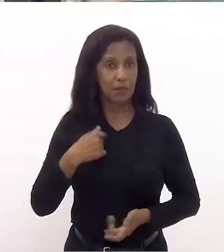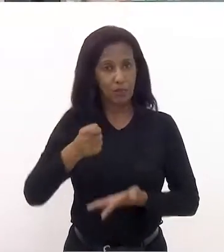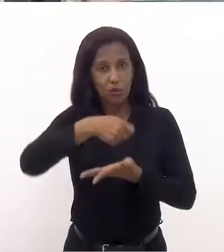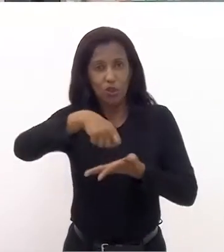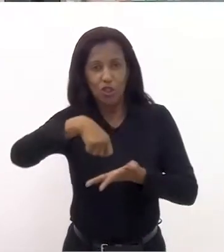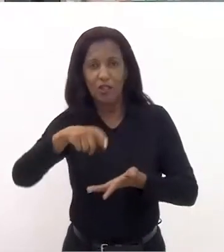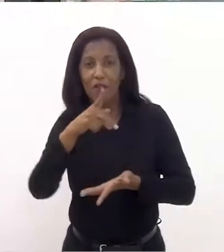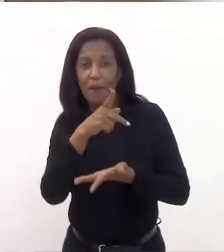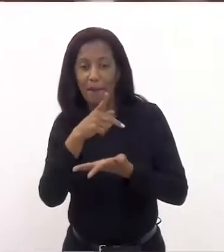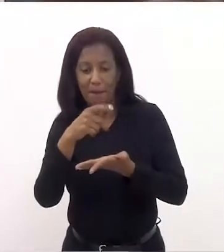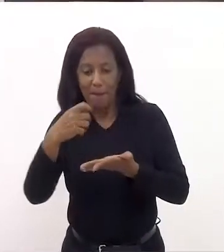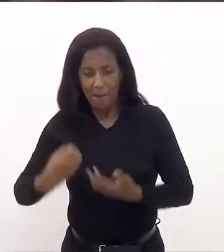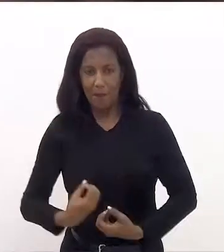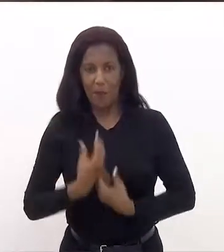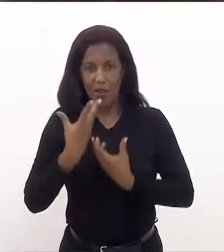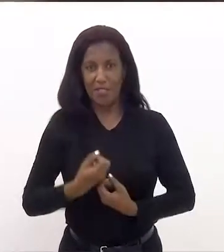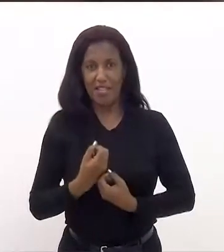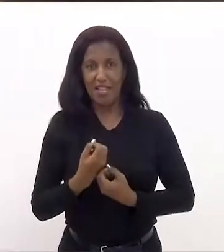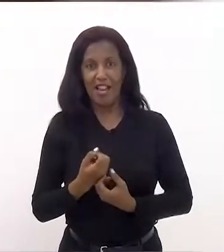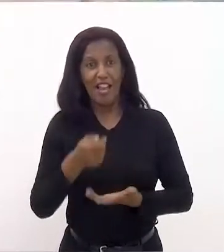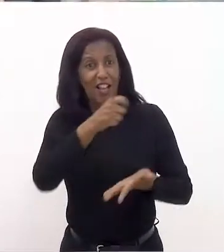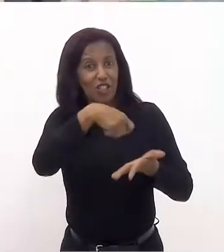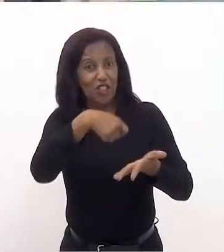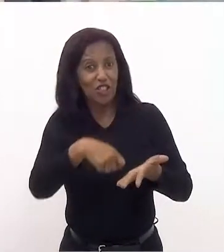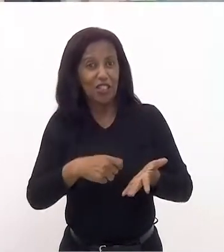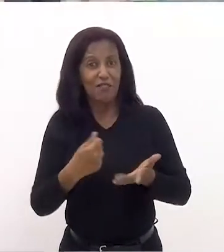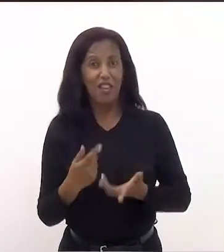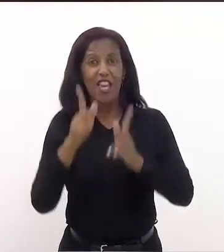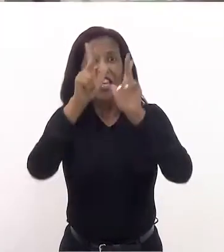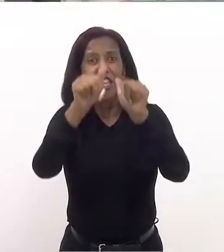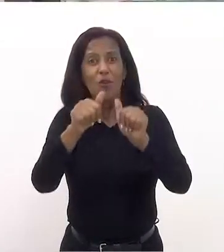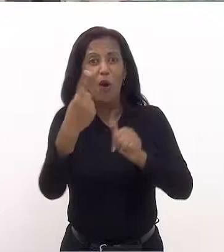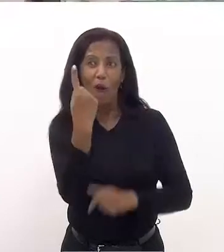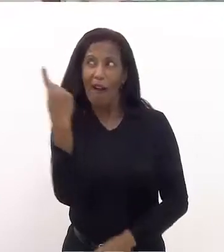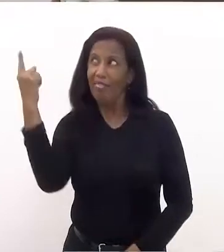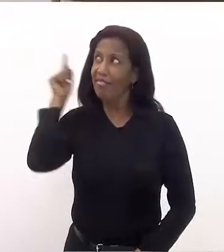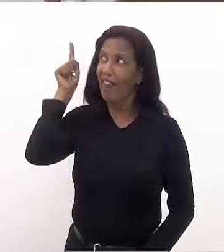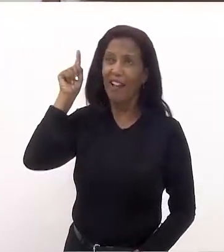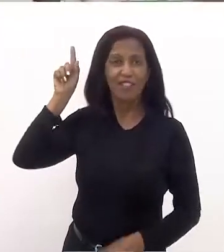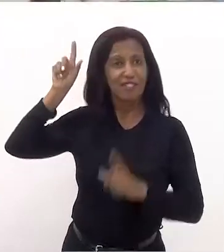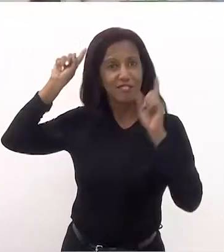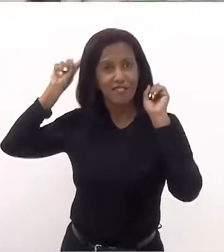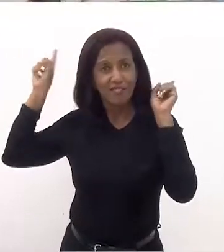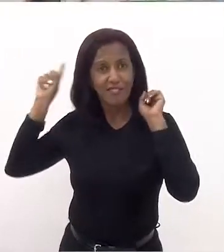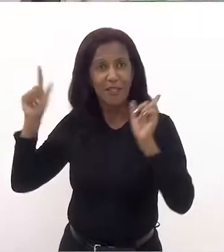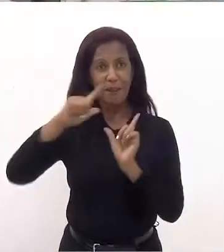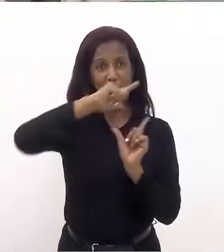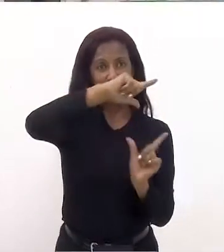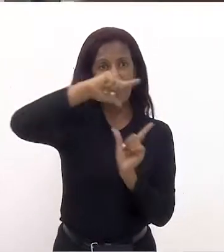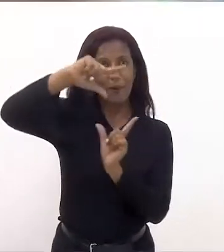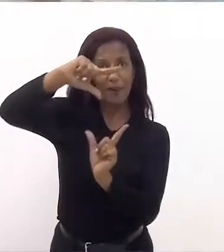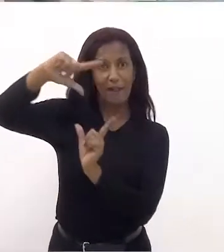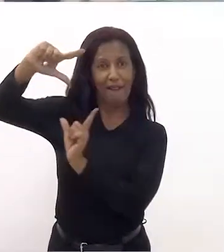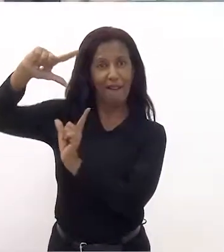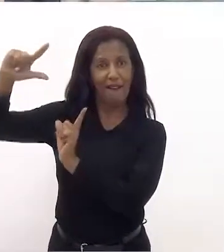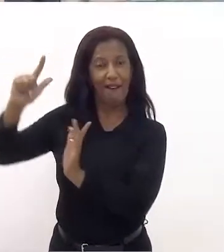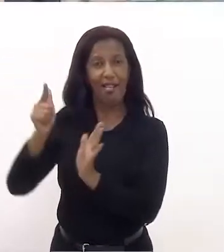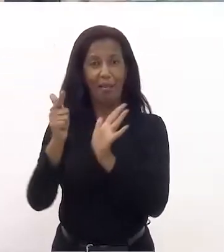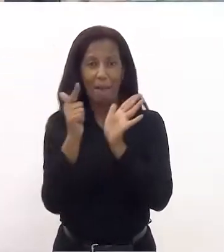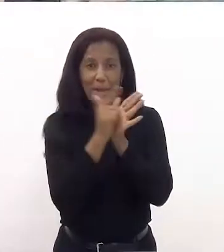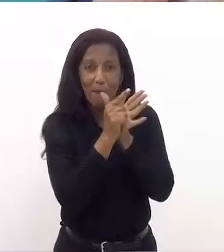sabia que eu fazia poema, ela colocava meus poemas, assim como eu estou vendo isso atrás de você, colocado na